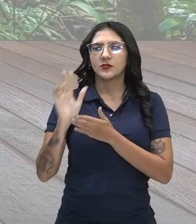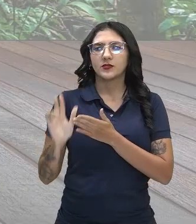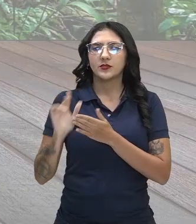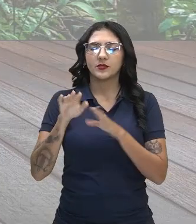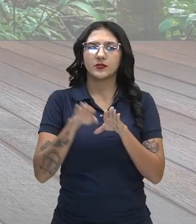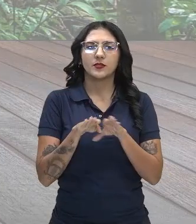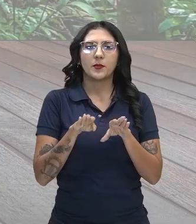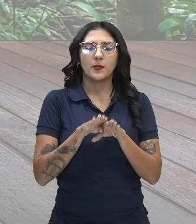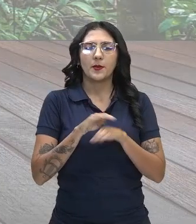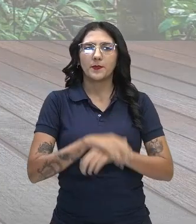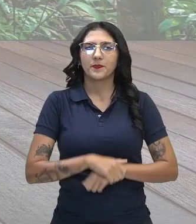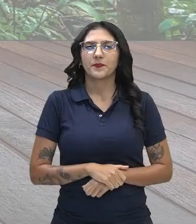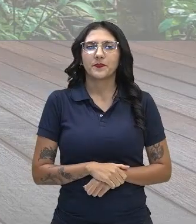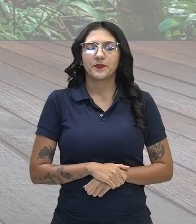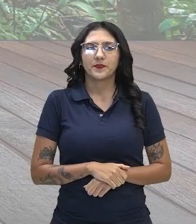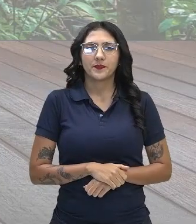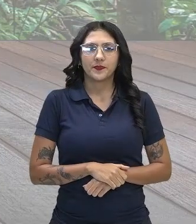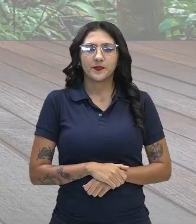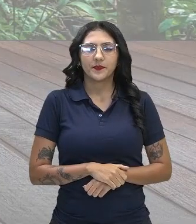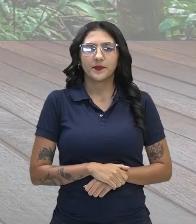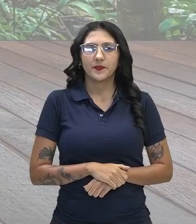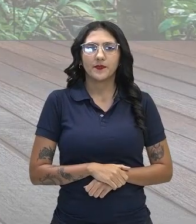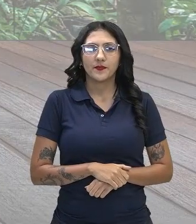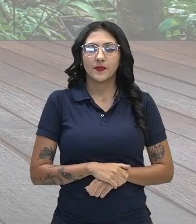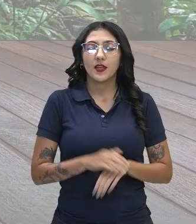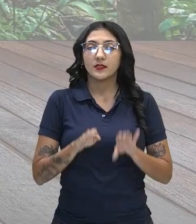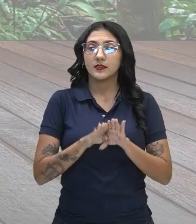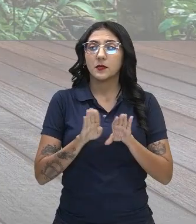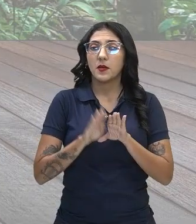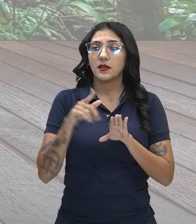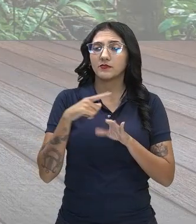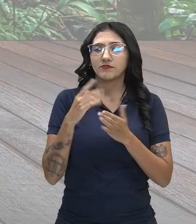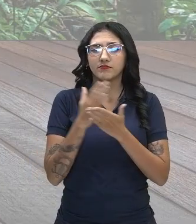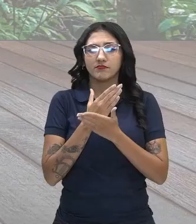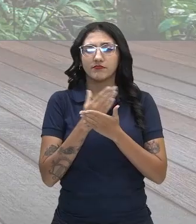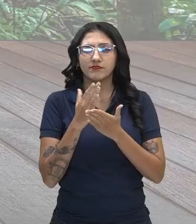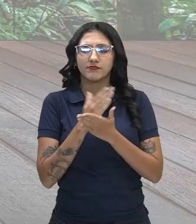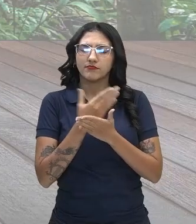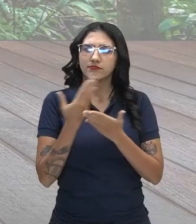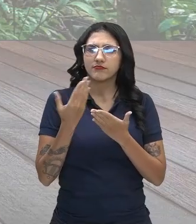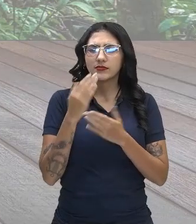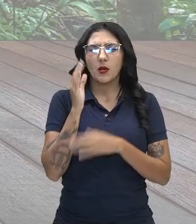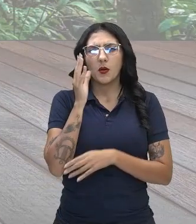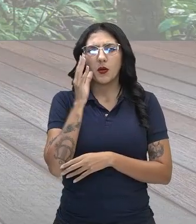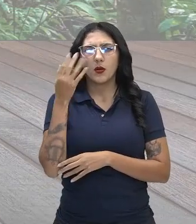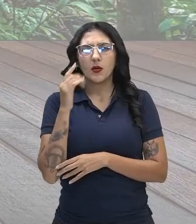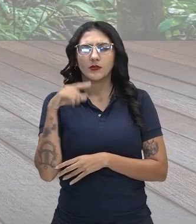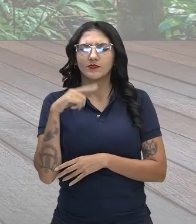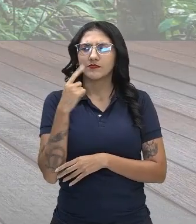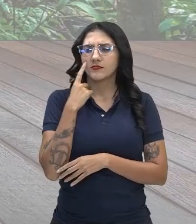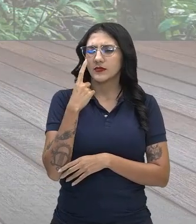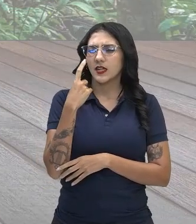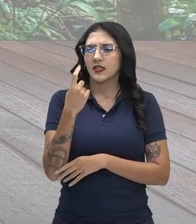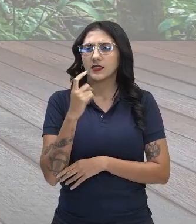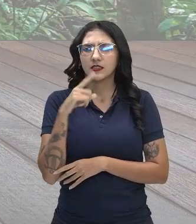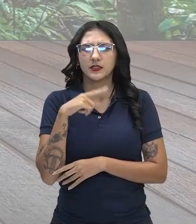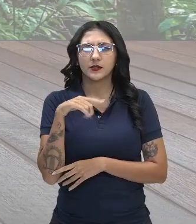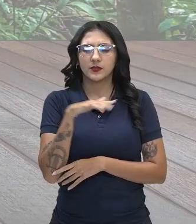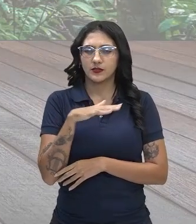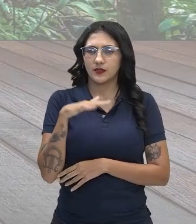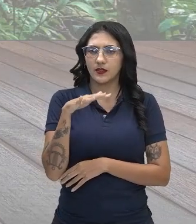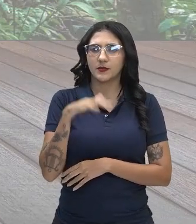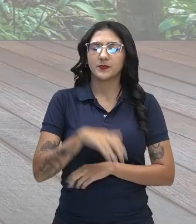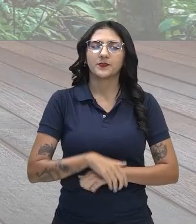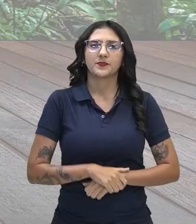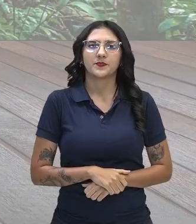acaba provocando ali algumas situações que chamam muito atenção por conta dessa biodiversidade, né?